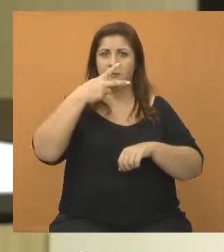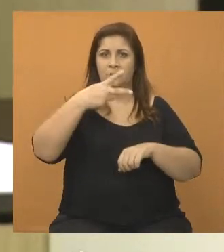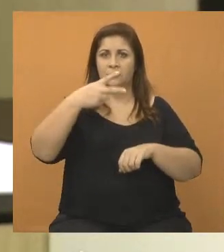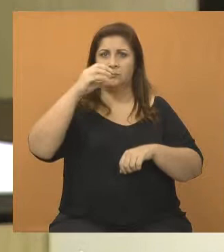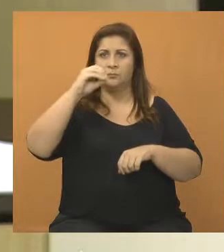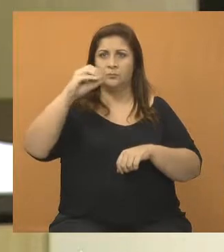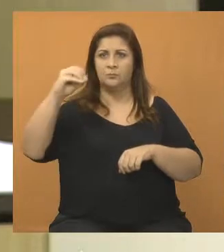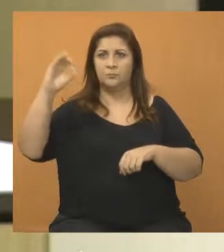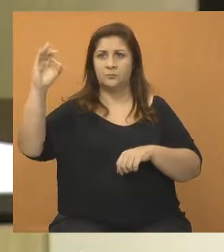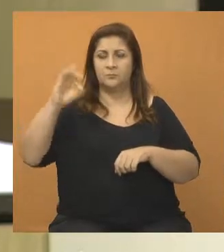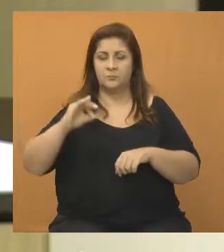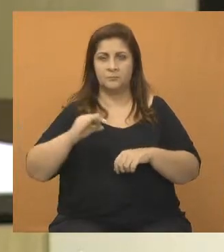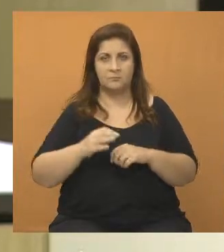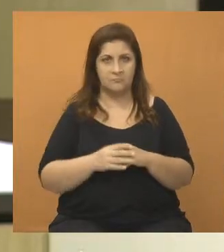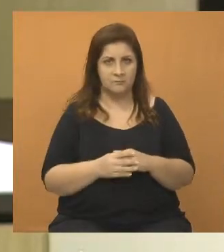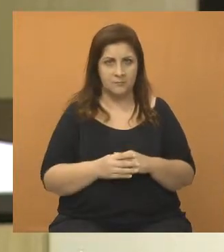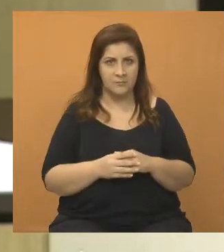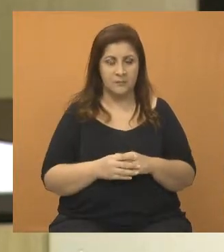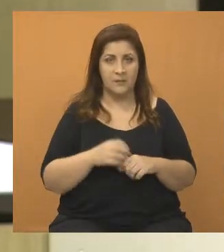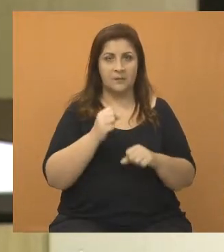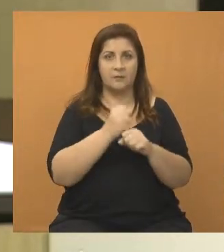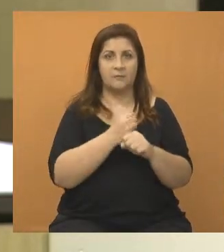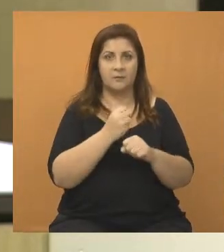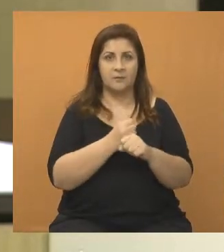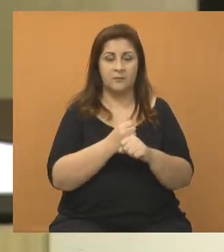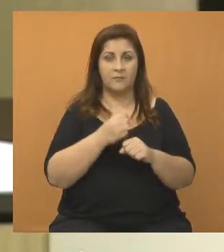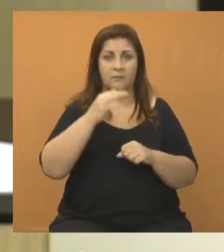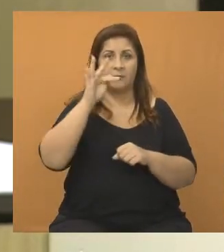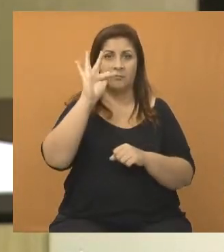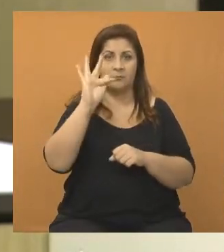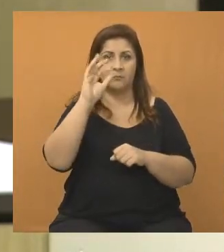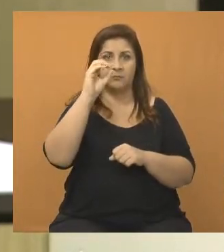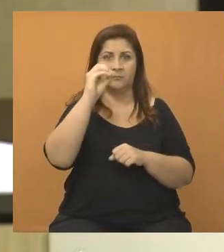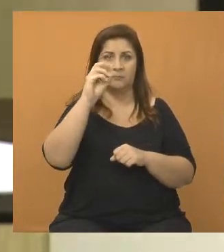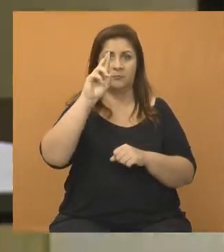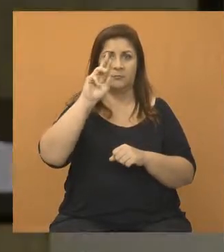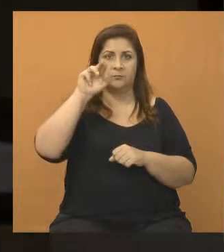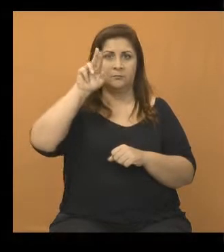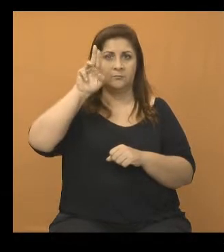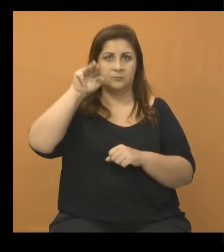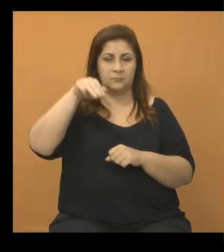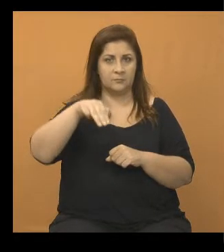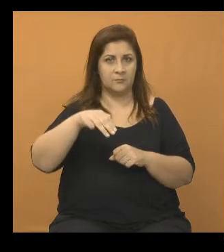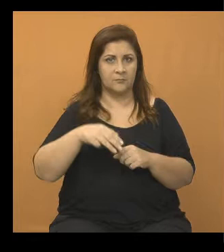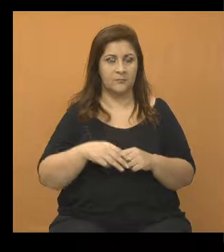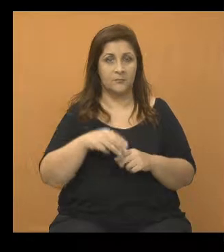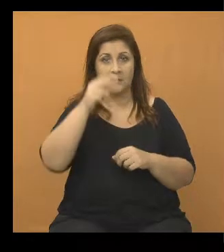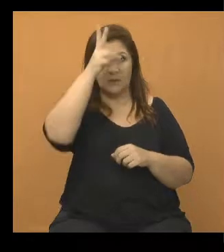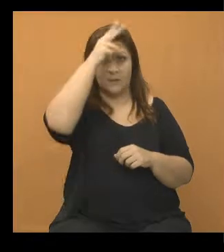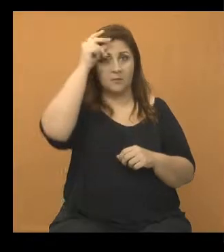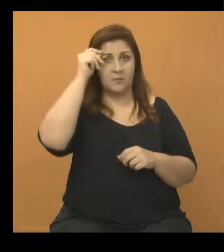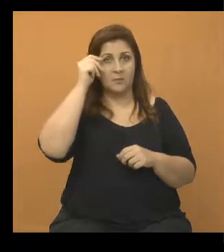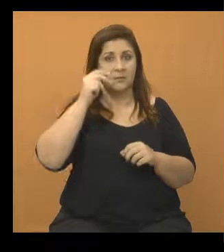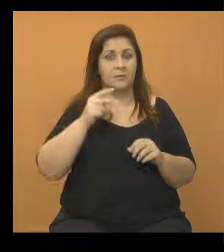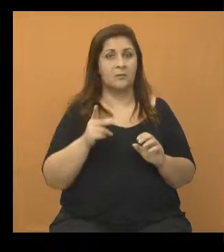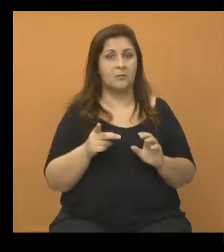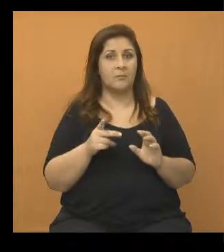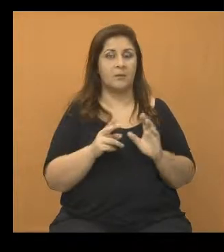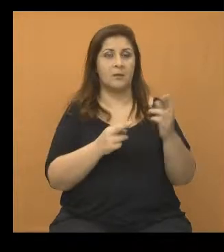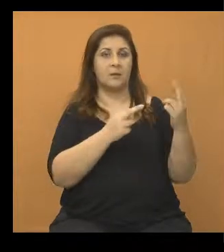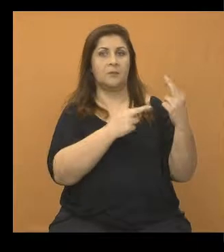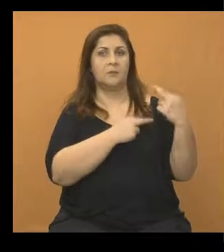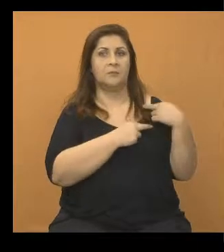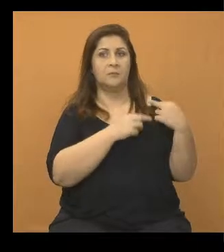200%. Entra aqui a reforma e ampliação do fórum, mas nós sabemos que o município ele vai ser responsável por uma